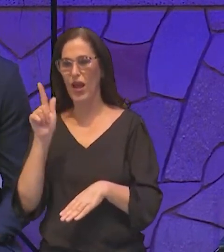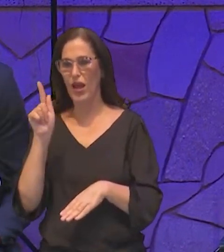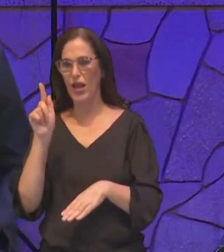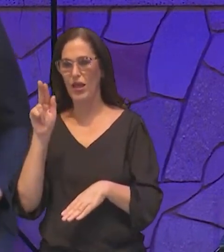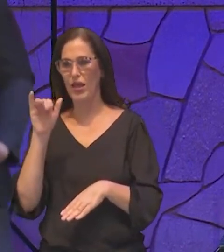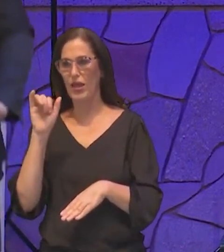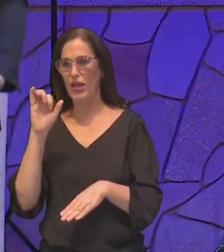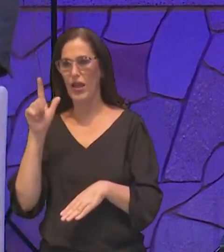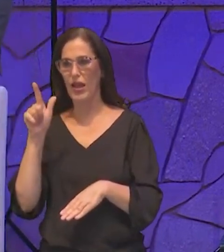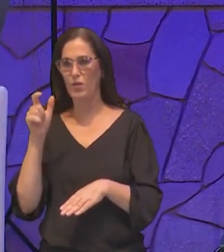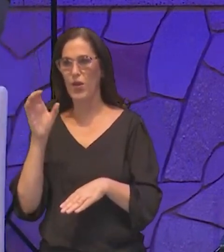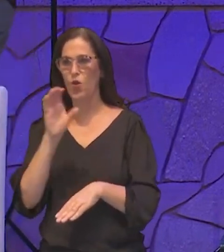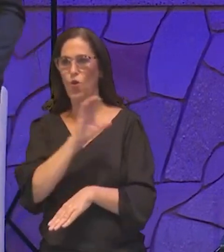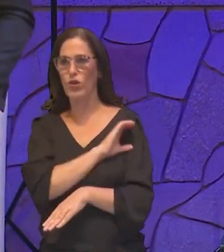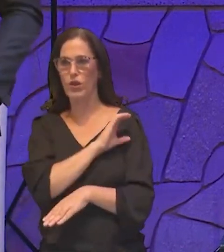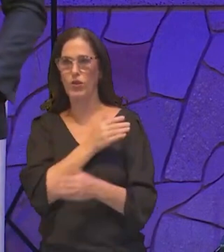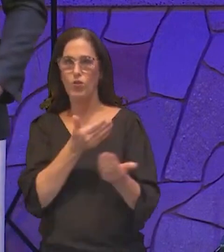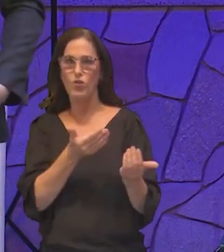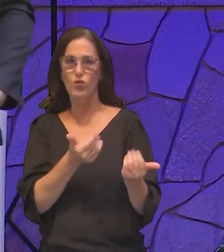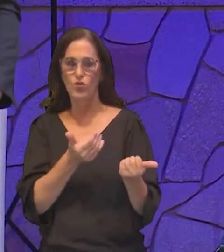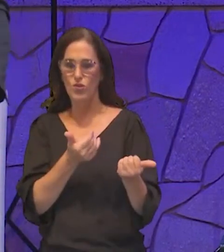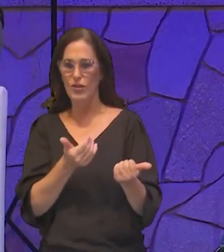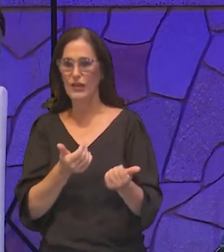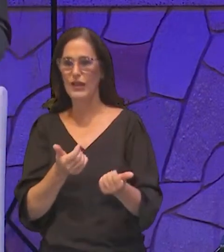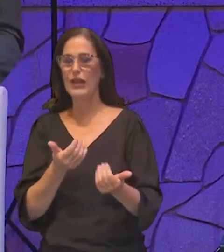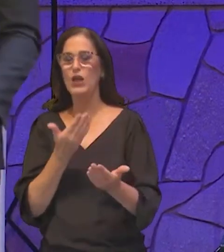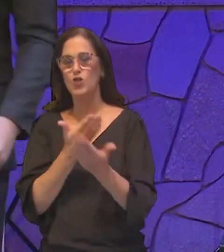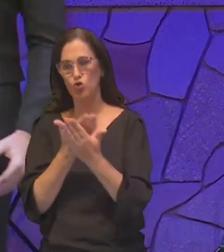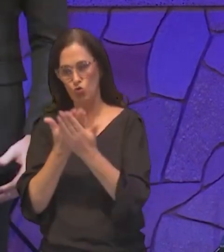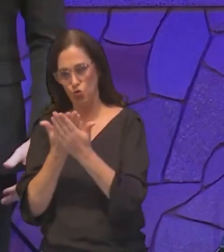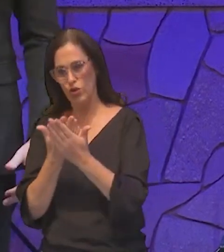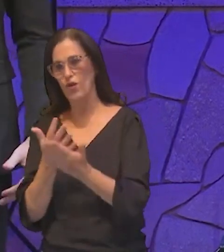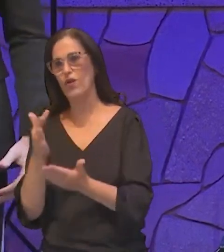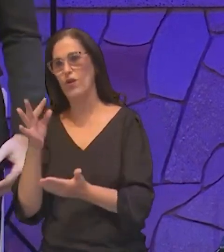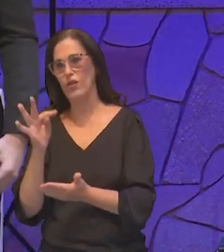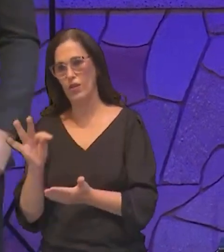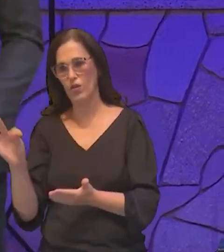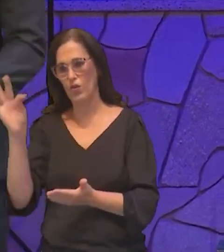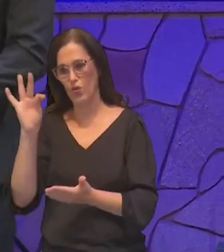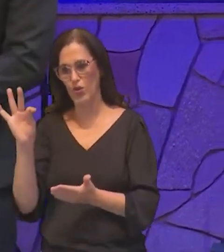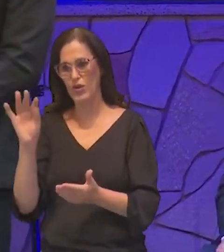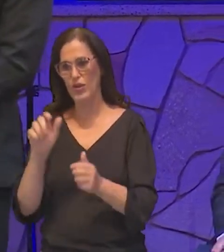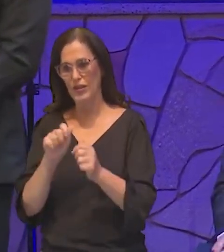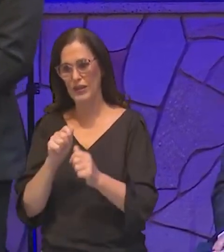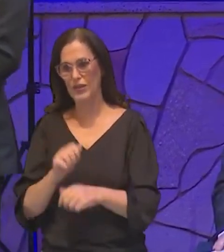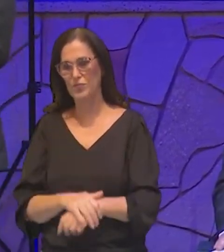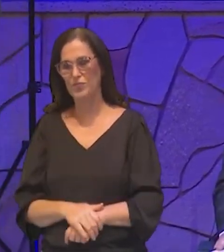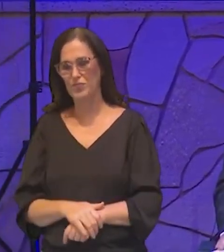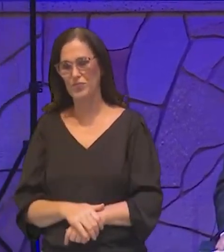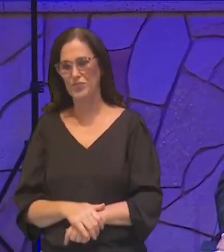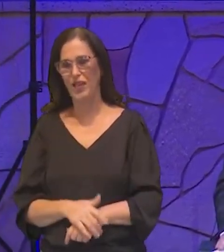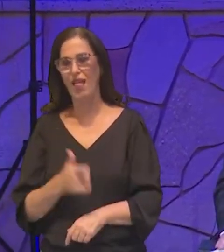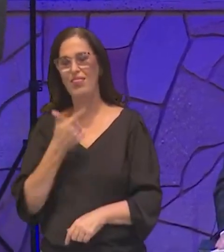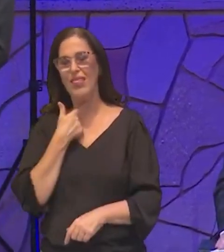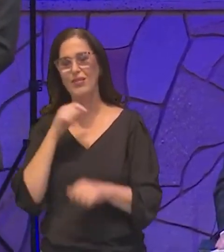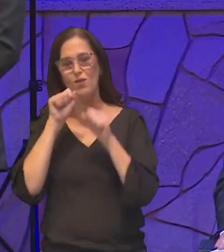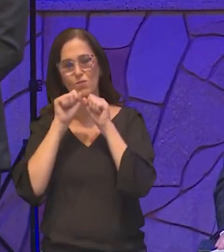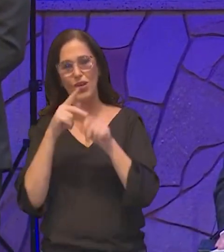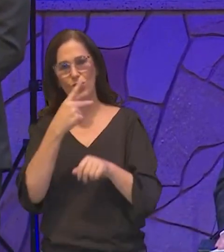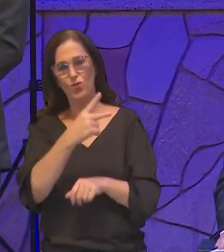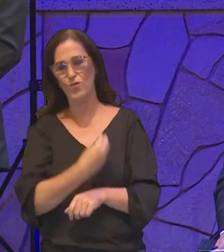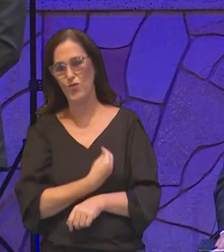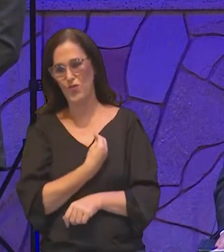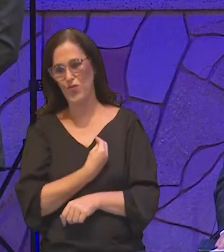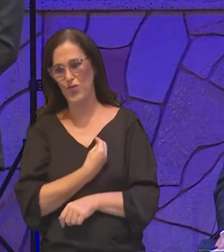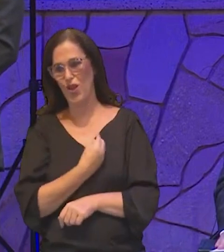nosso coordenador da juventude, seminarista, está se preparando, e nós desejamos a bênção de Deus sobre a sua